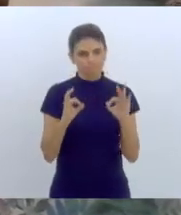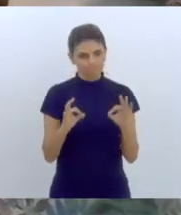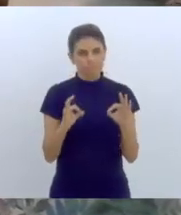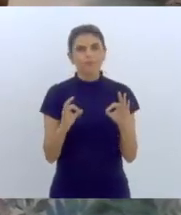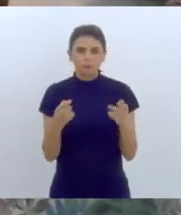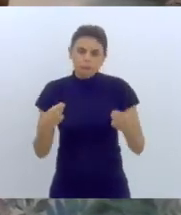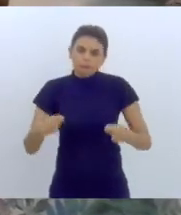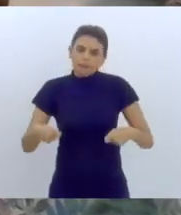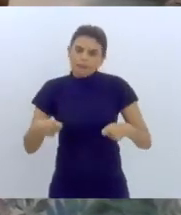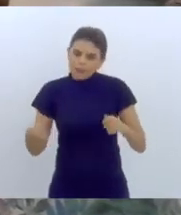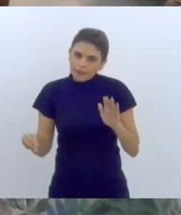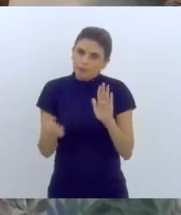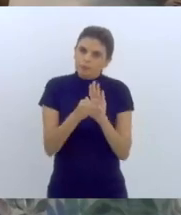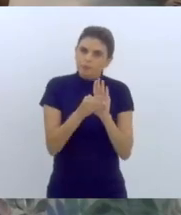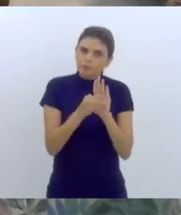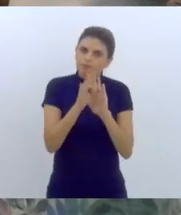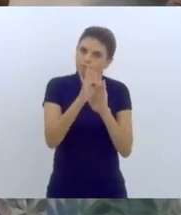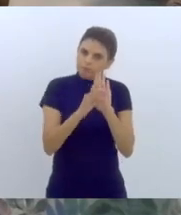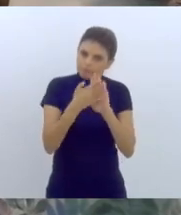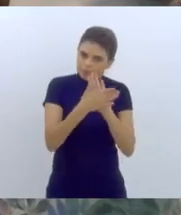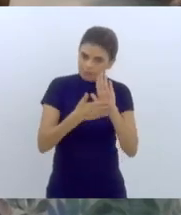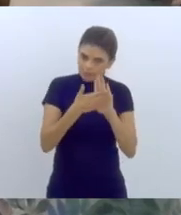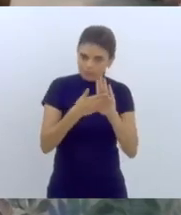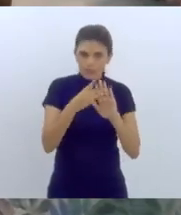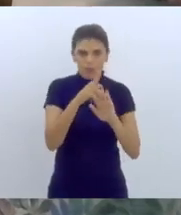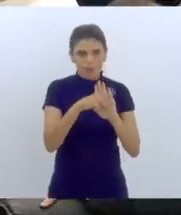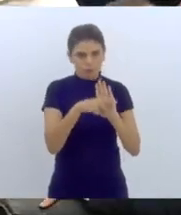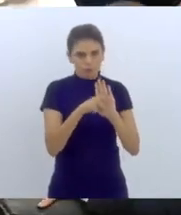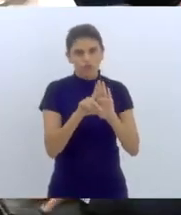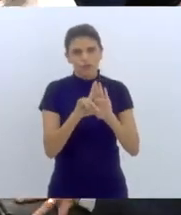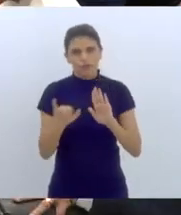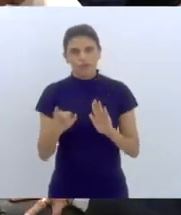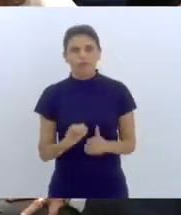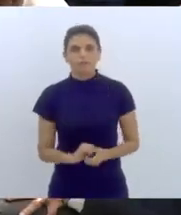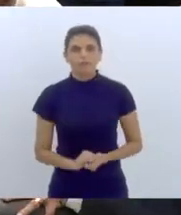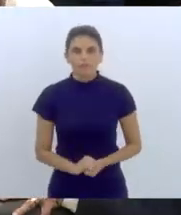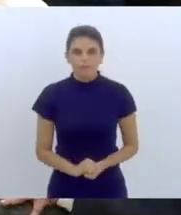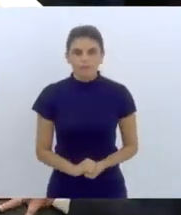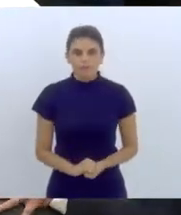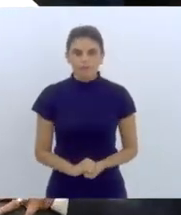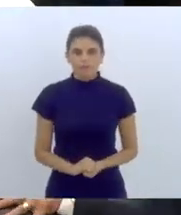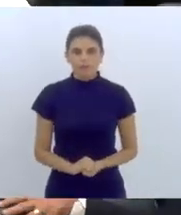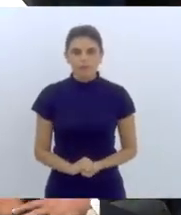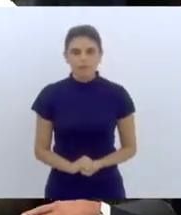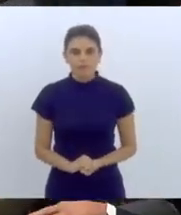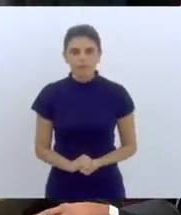colocar no projeto. Agora eu vou chamar o resto da comissão. Doutor Serginho.